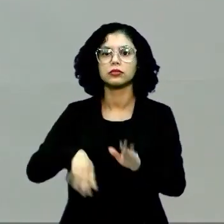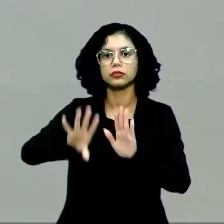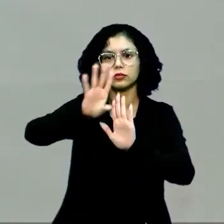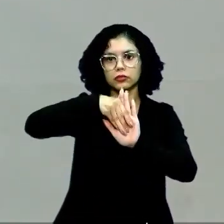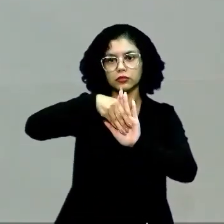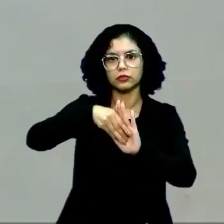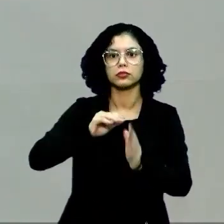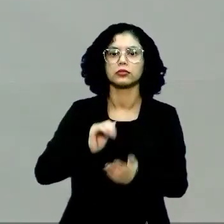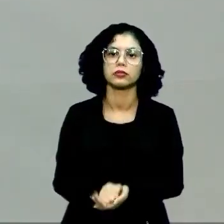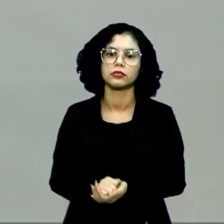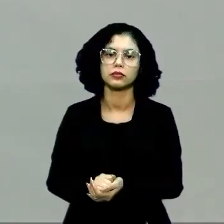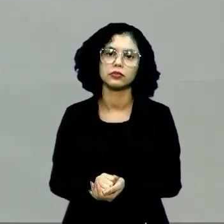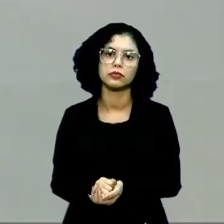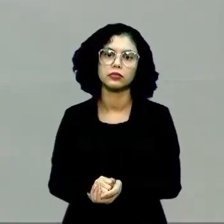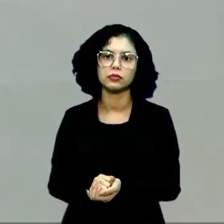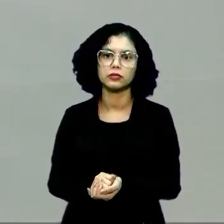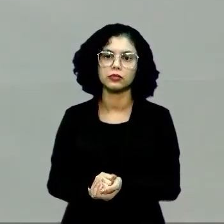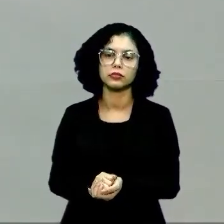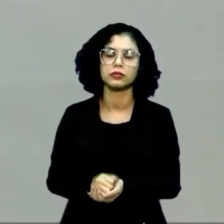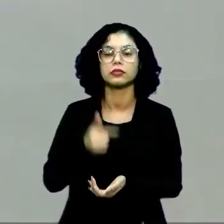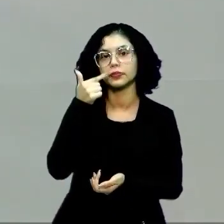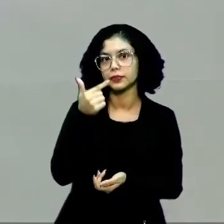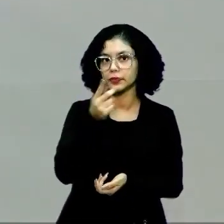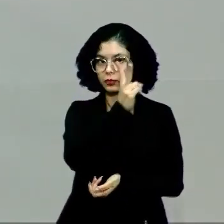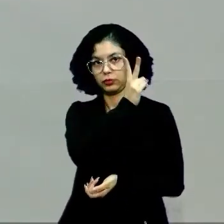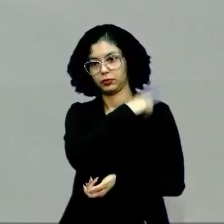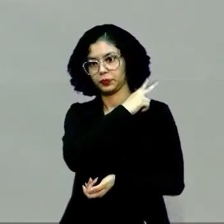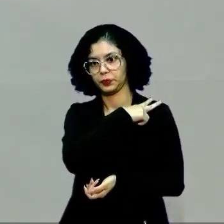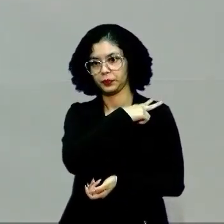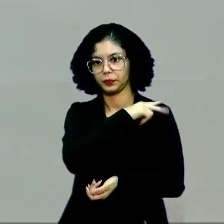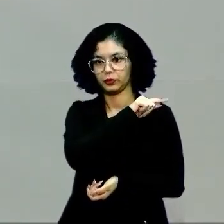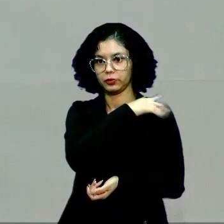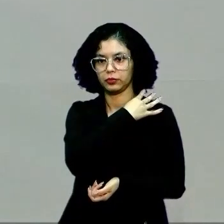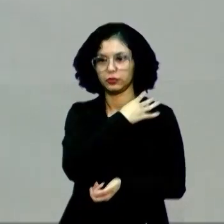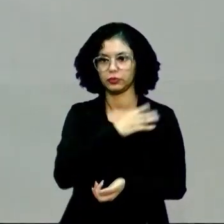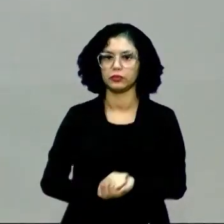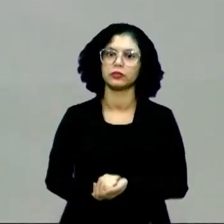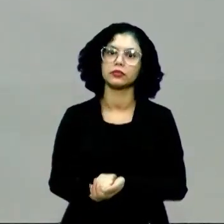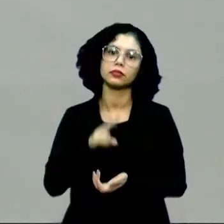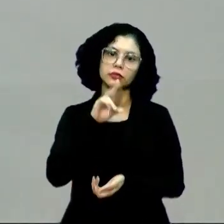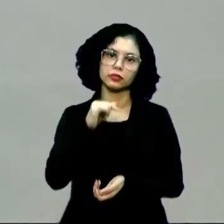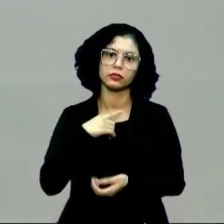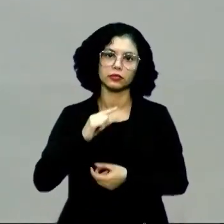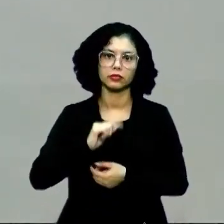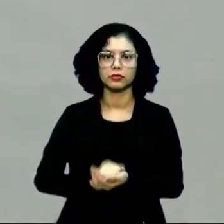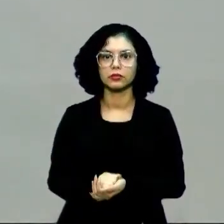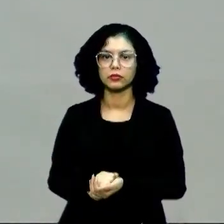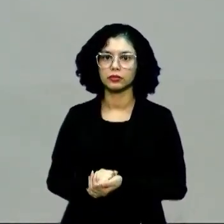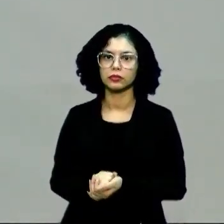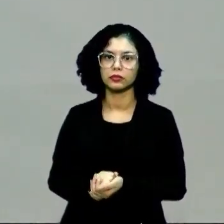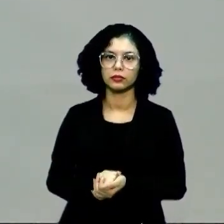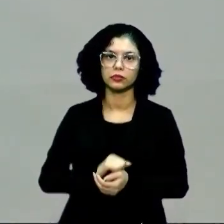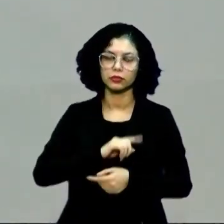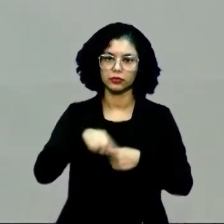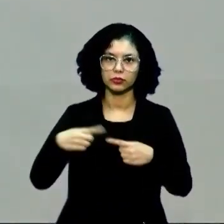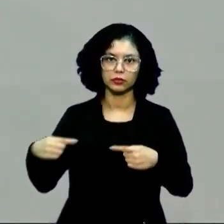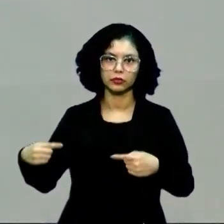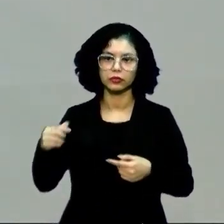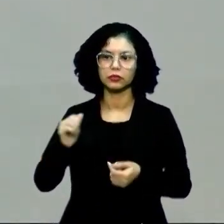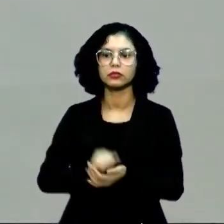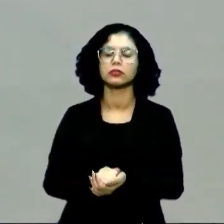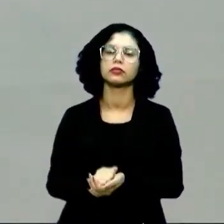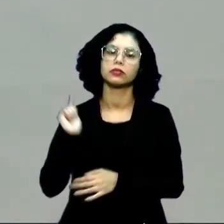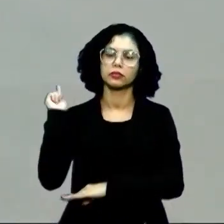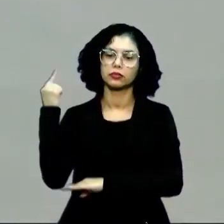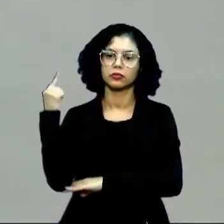nosso exercício vai estar no livro do segundo ano do ensino médio e ele vai estar no componente de Geografia.